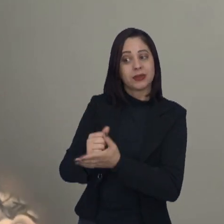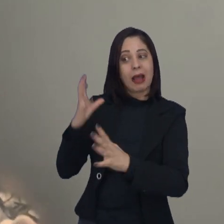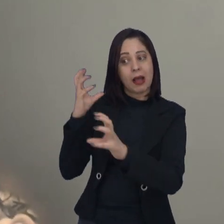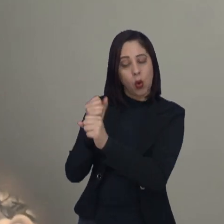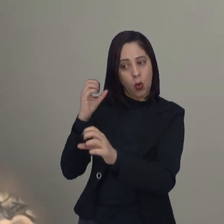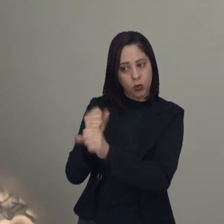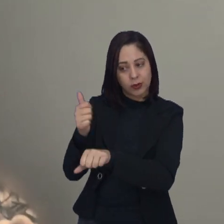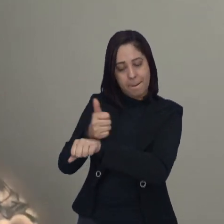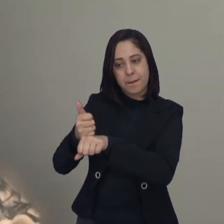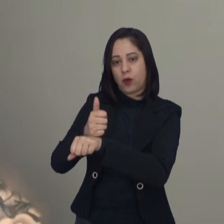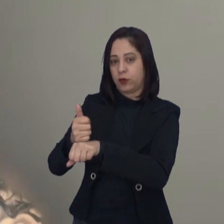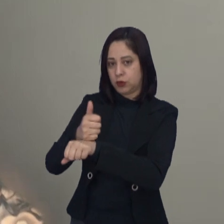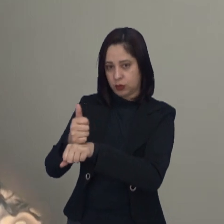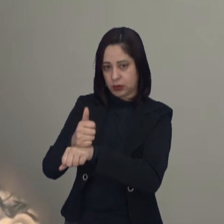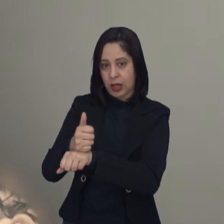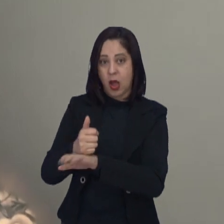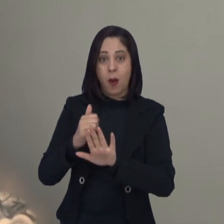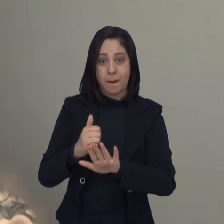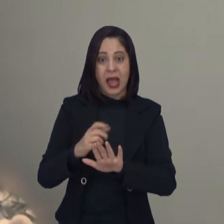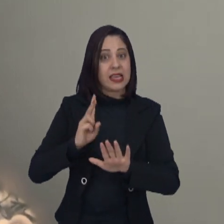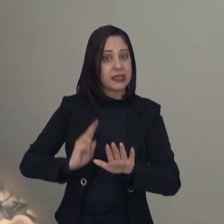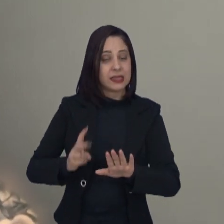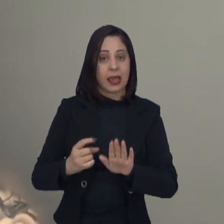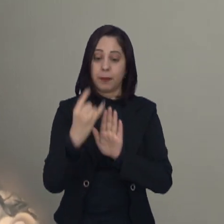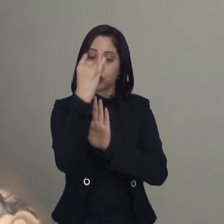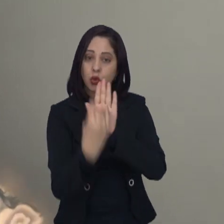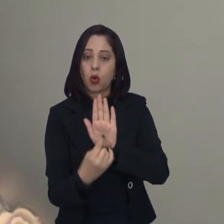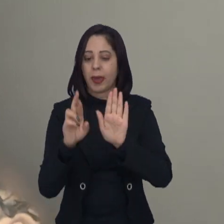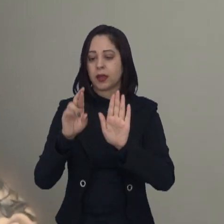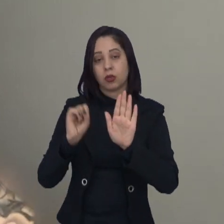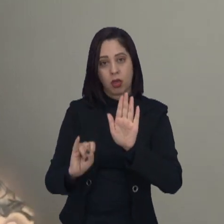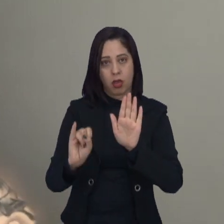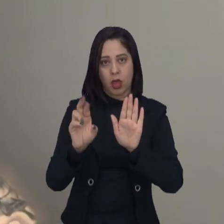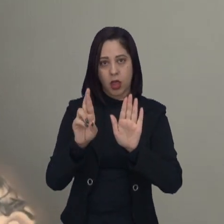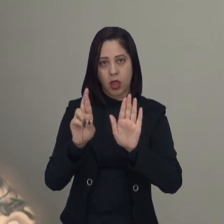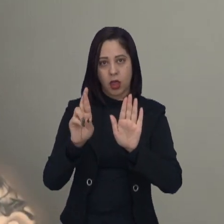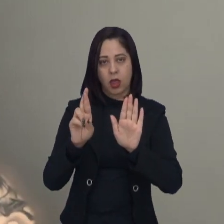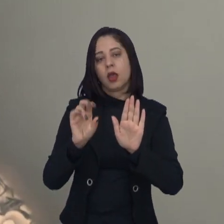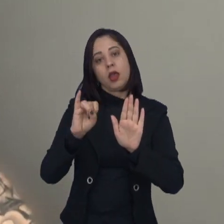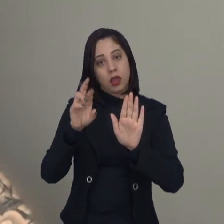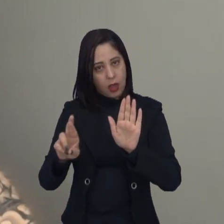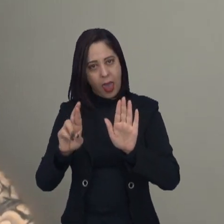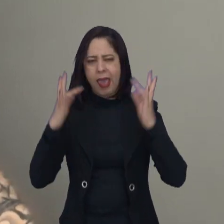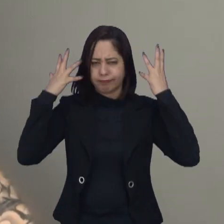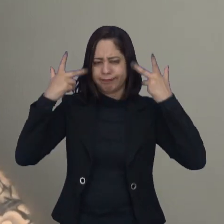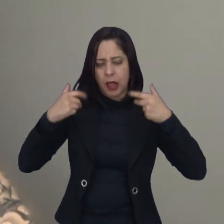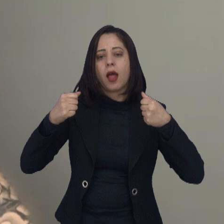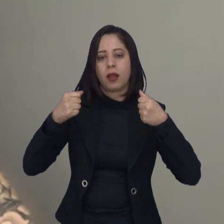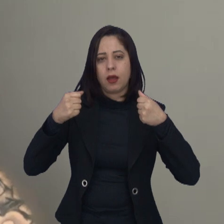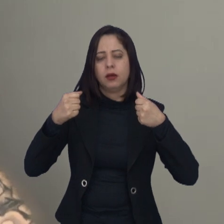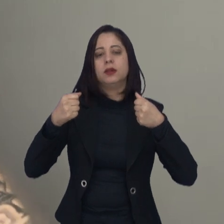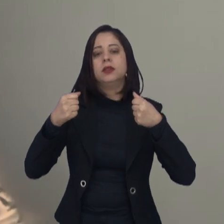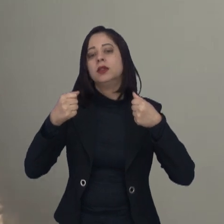competência deles essas questões. Mas as declarações são feitas da mesma maneira, igual eu explico para você. Toda vez a gente exige também